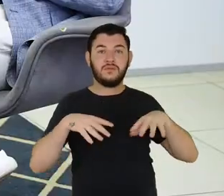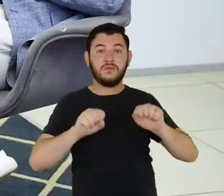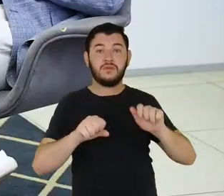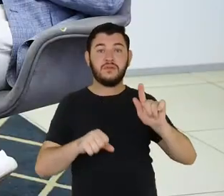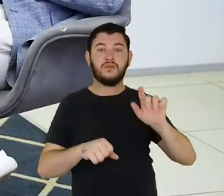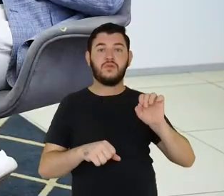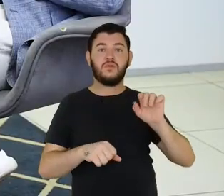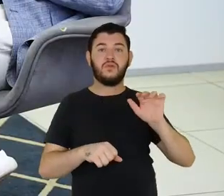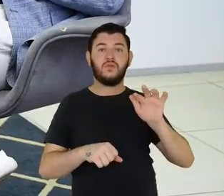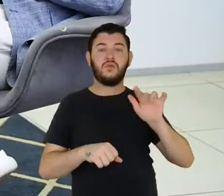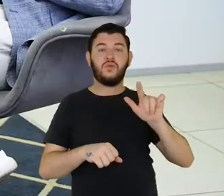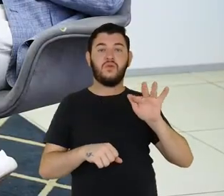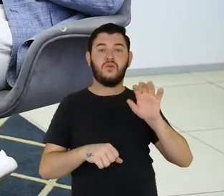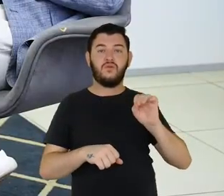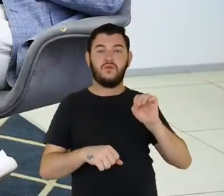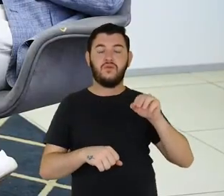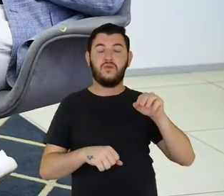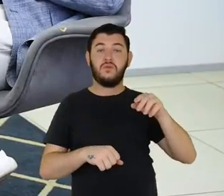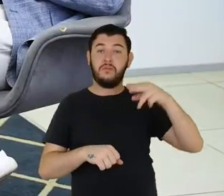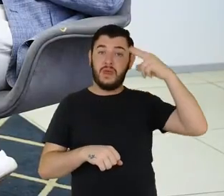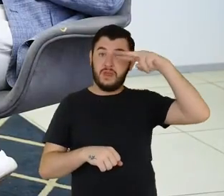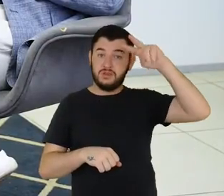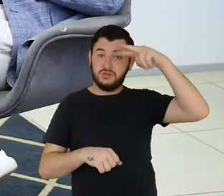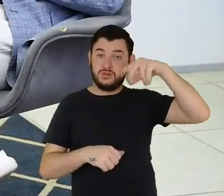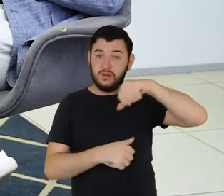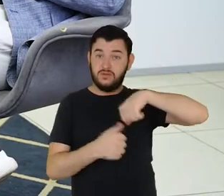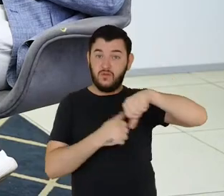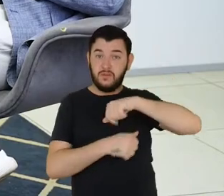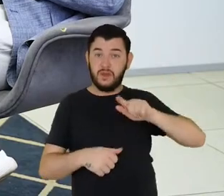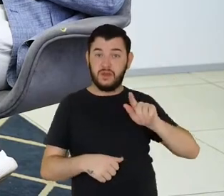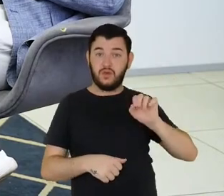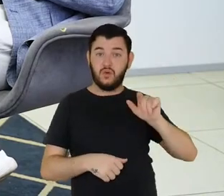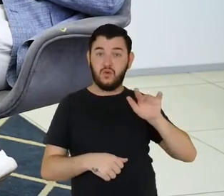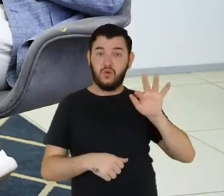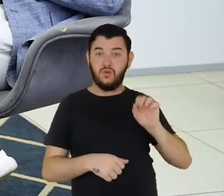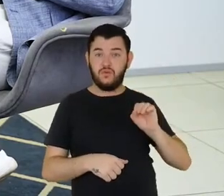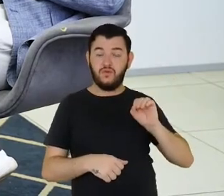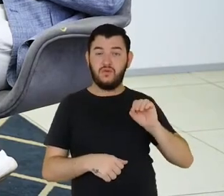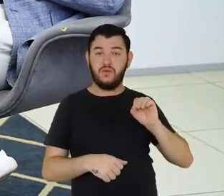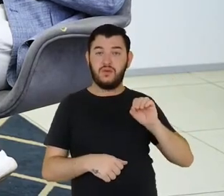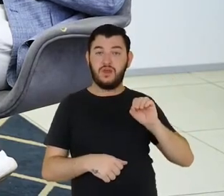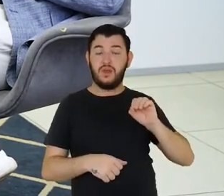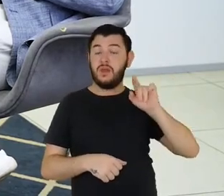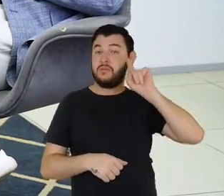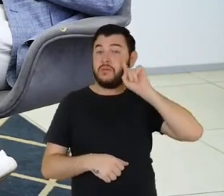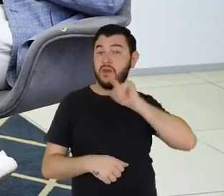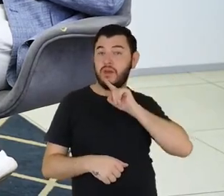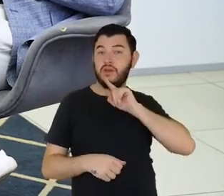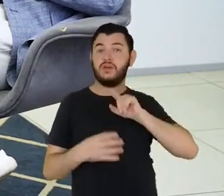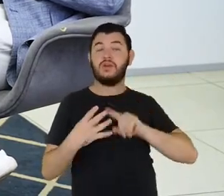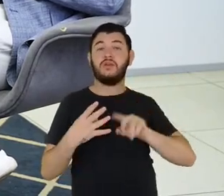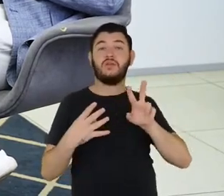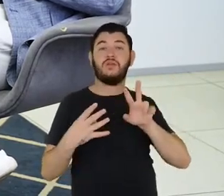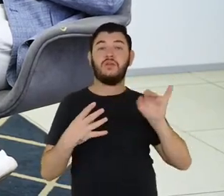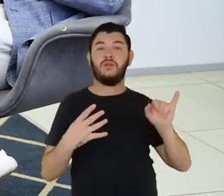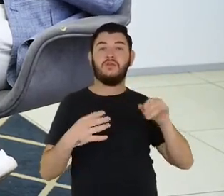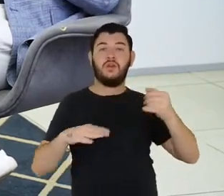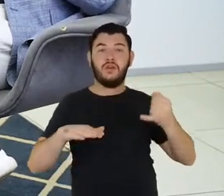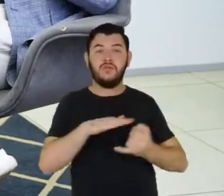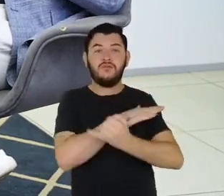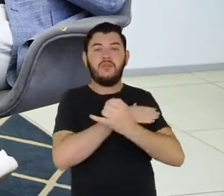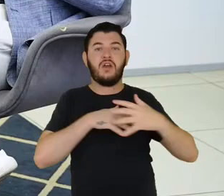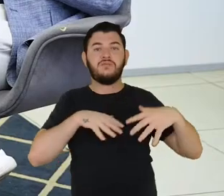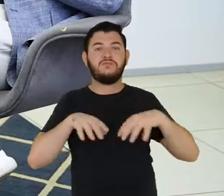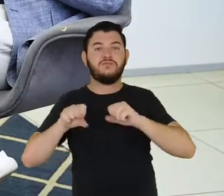Quer dizer, é o que o Bannon falava, encha os ouvidos da mídia de besteira, que eles não vão ter lugar